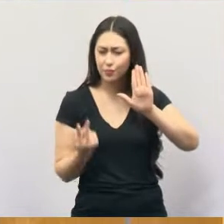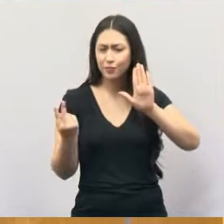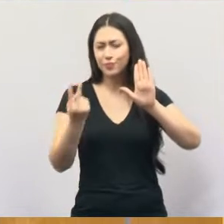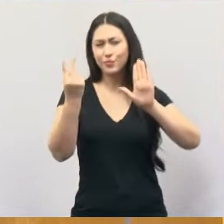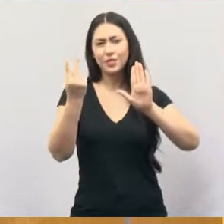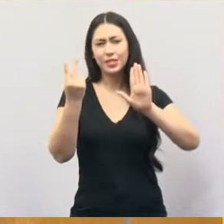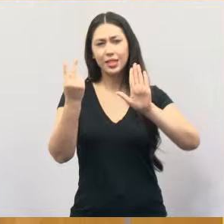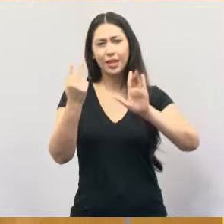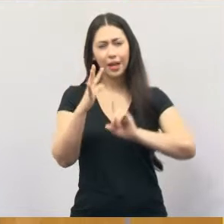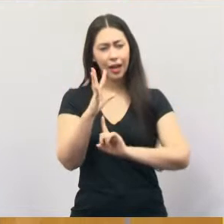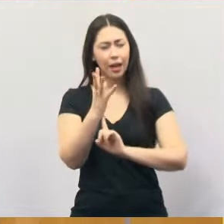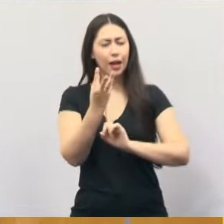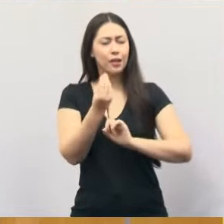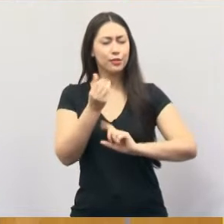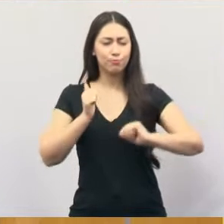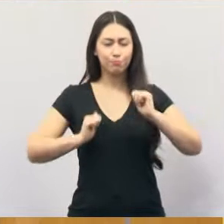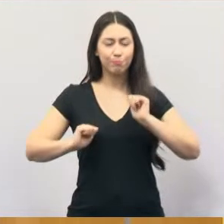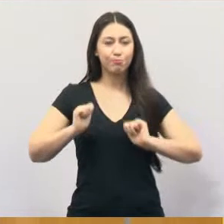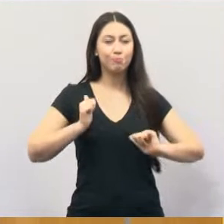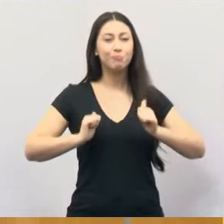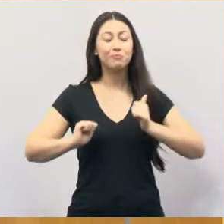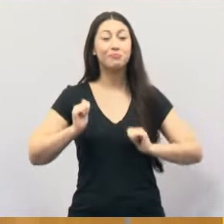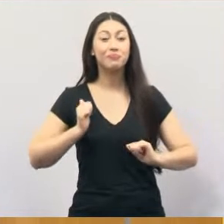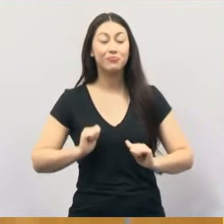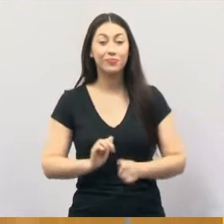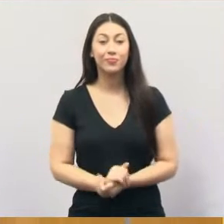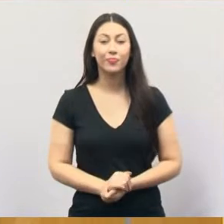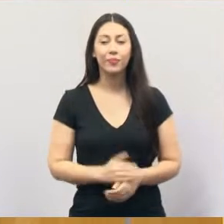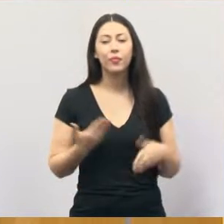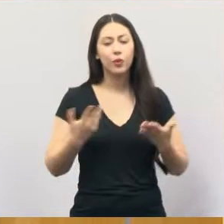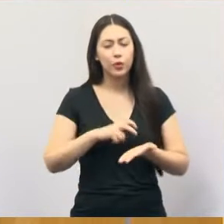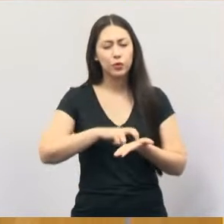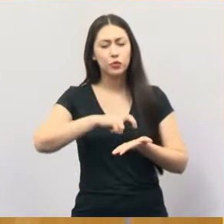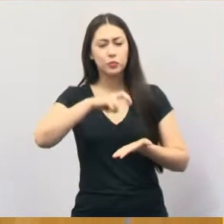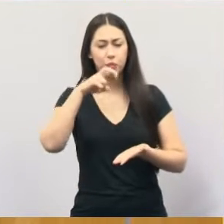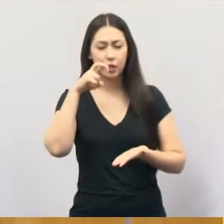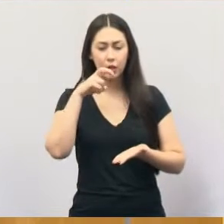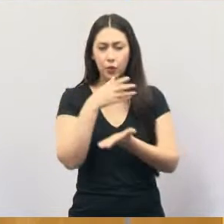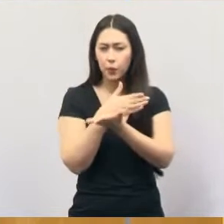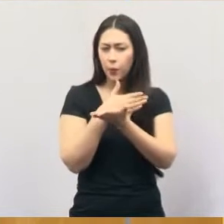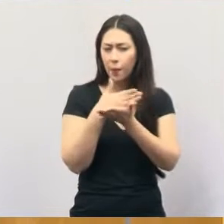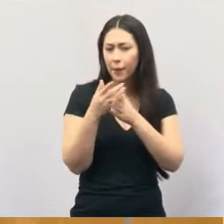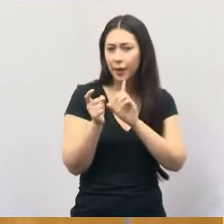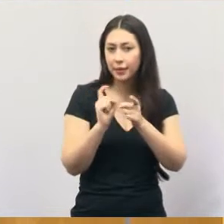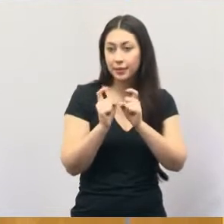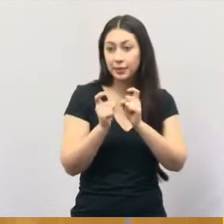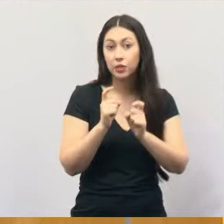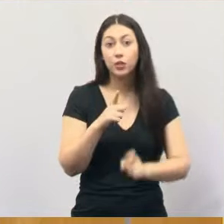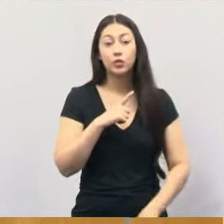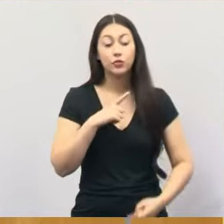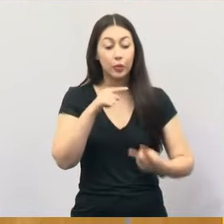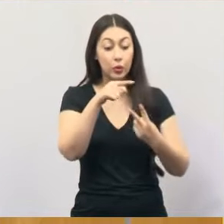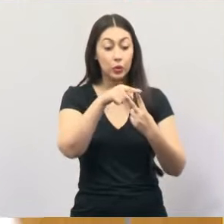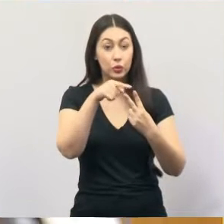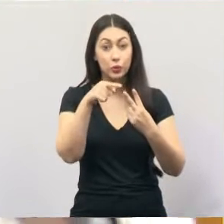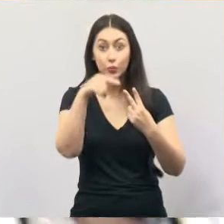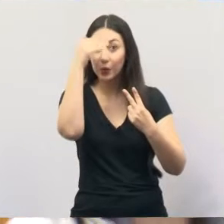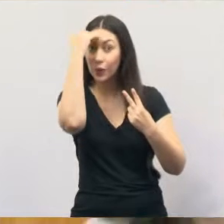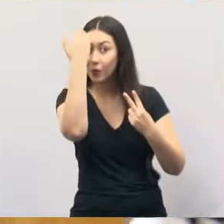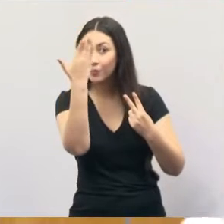classe artística. Hoje, pela manhã, bem no comecinho da sessão, nós tivemos duas